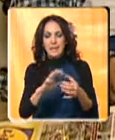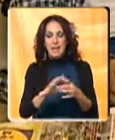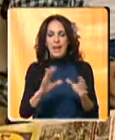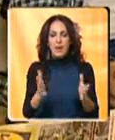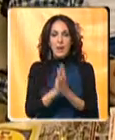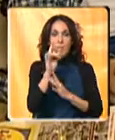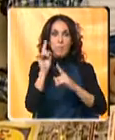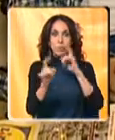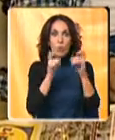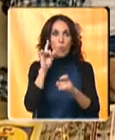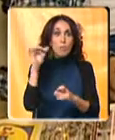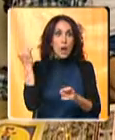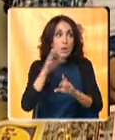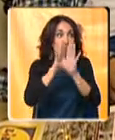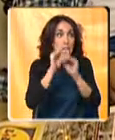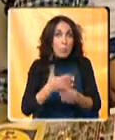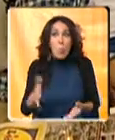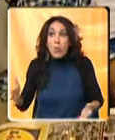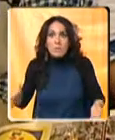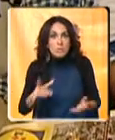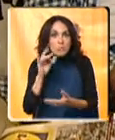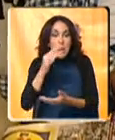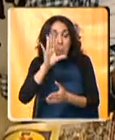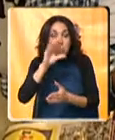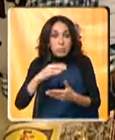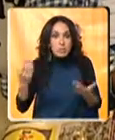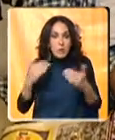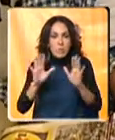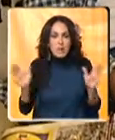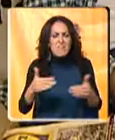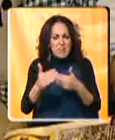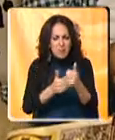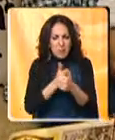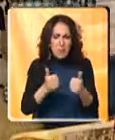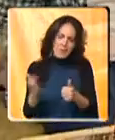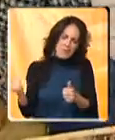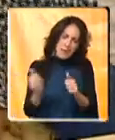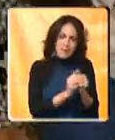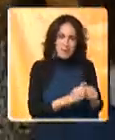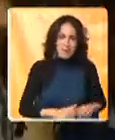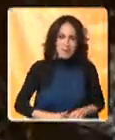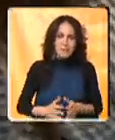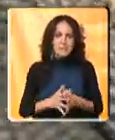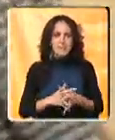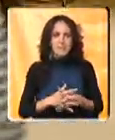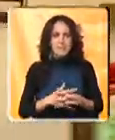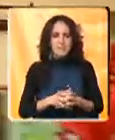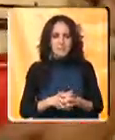agora vamos procurar o pai, porque não sabemos ao certo onde é que ele possa estar, mas isto vai correr bem. Vai, vamos lá. Vamos lá, Maria. Opa!